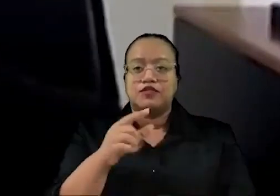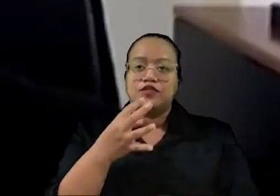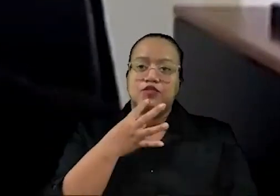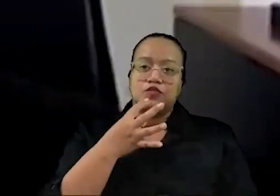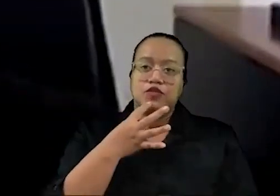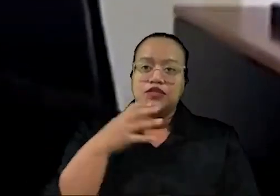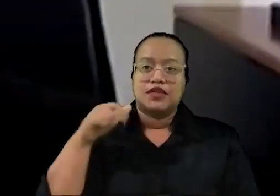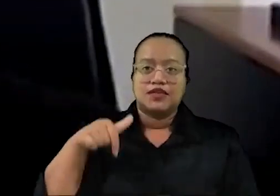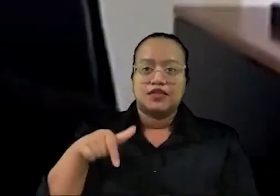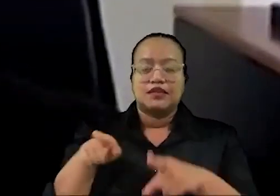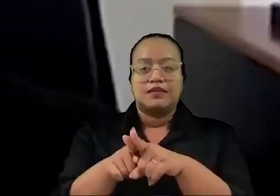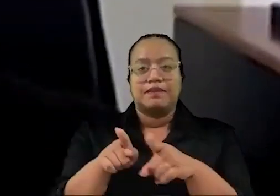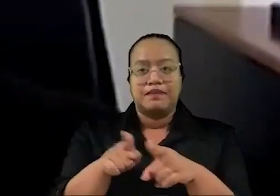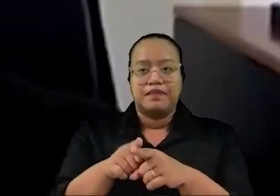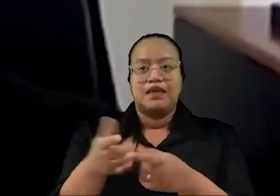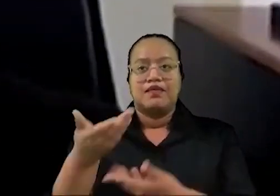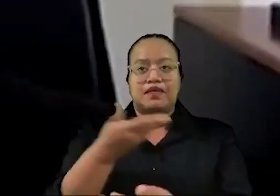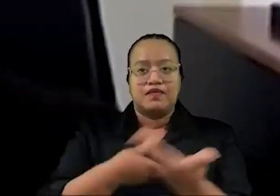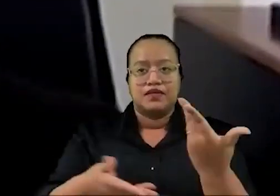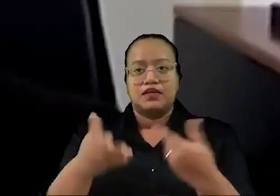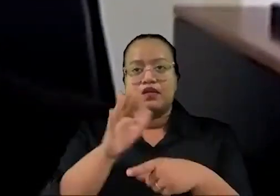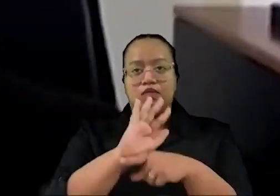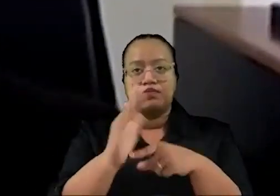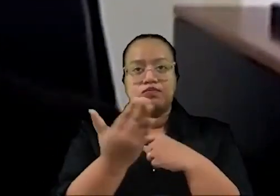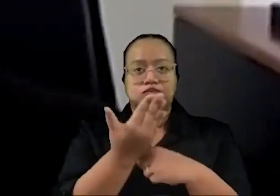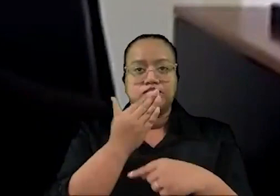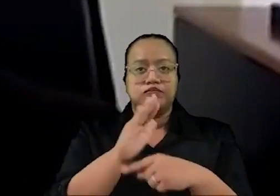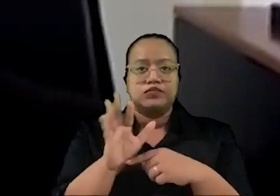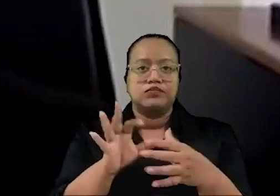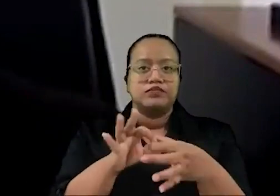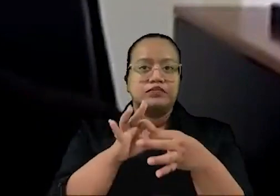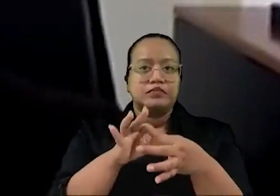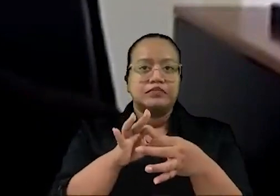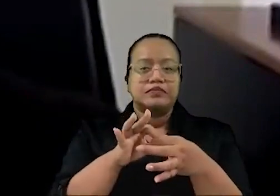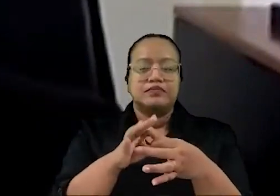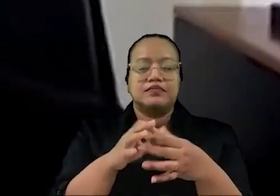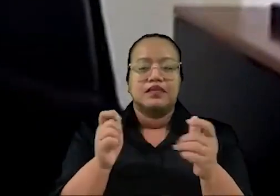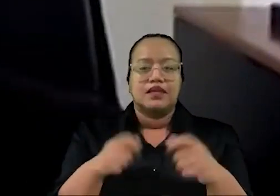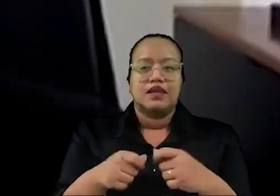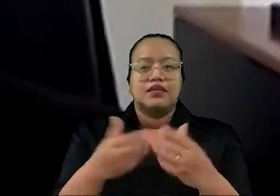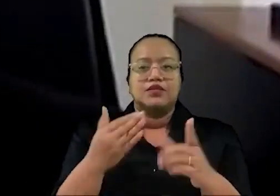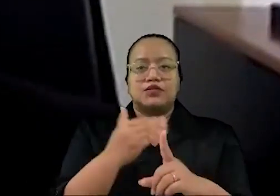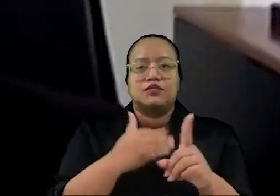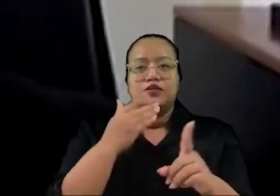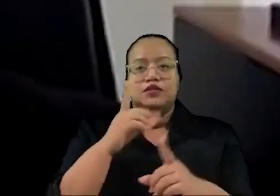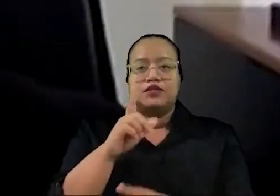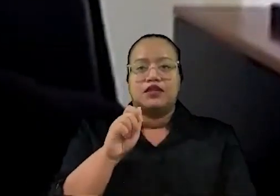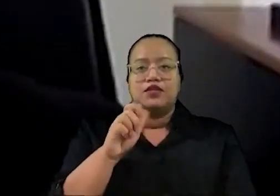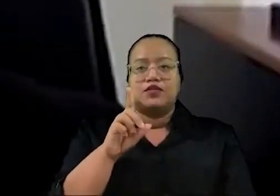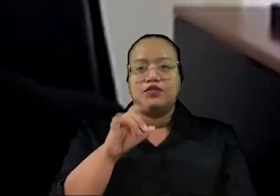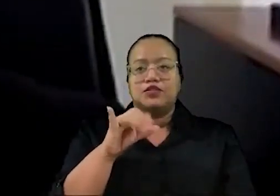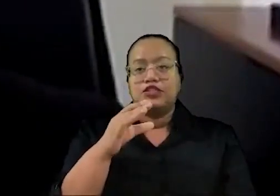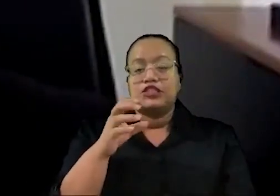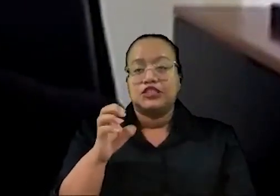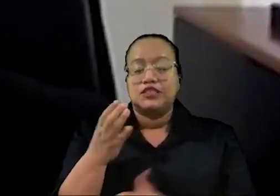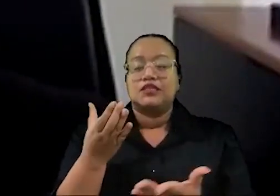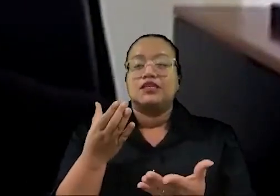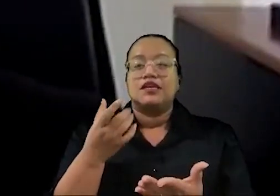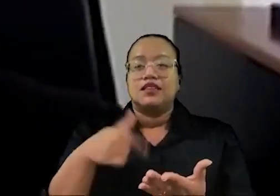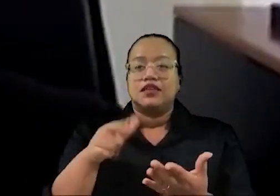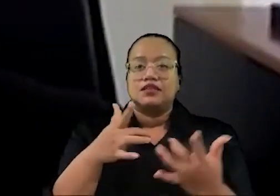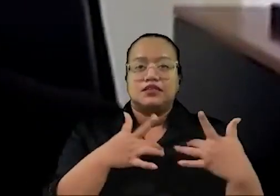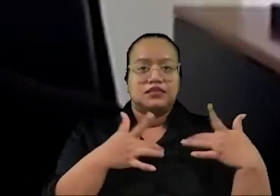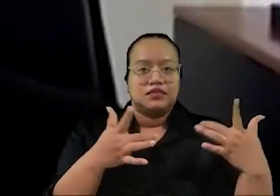essa colaboração cada dia mais próximo. Então, desembargadora Daldice, estou aqui à disposição. Parabenizo mais uma